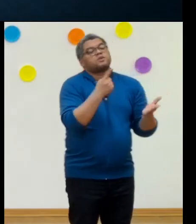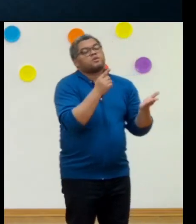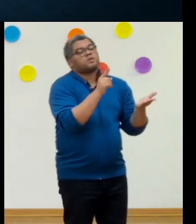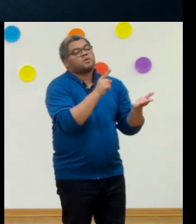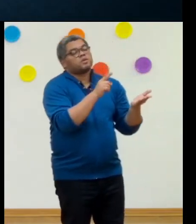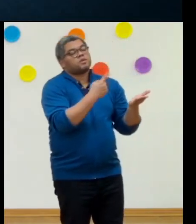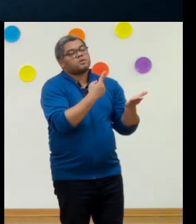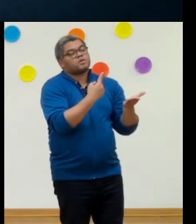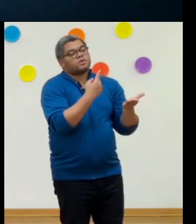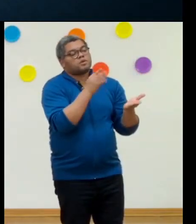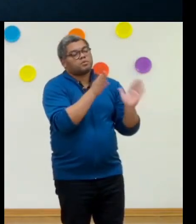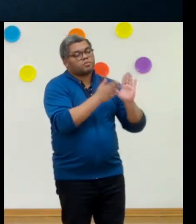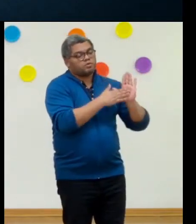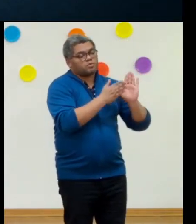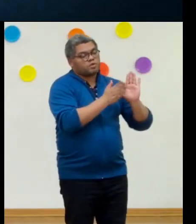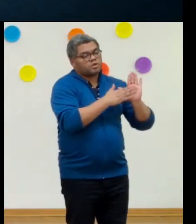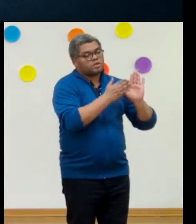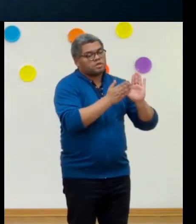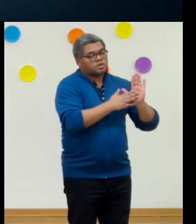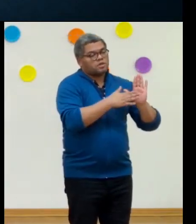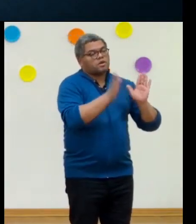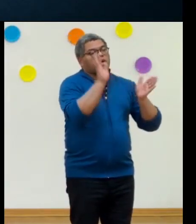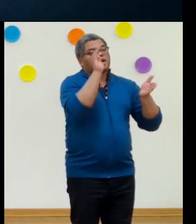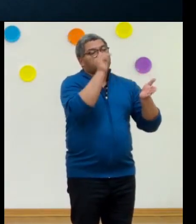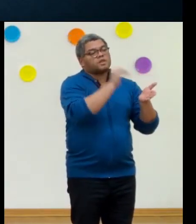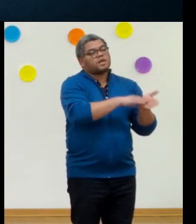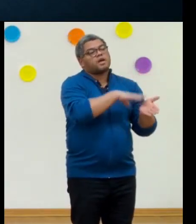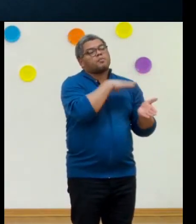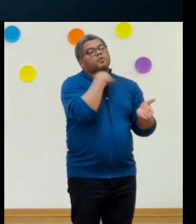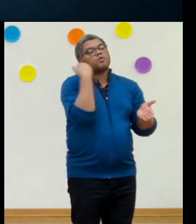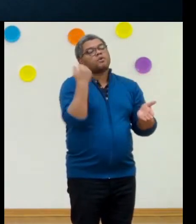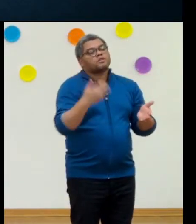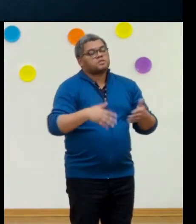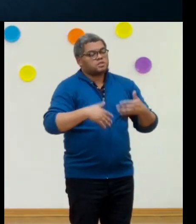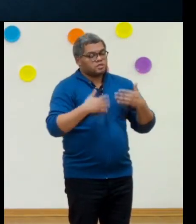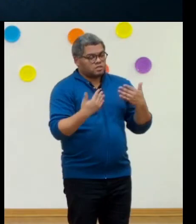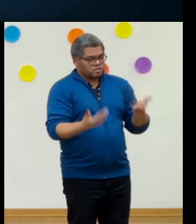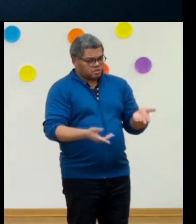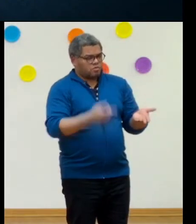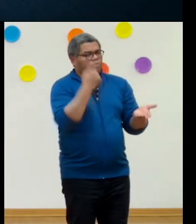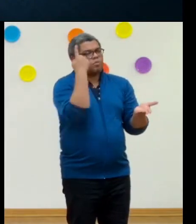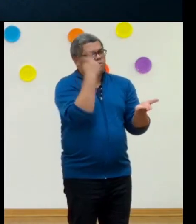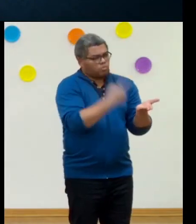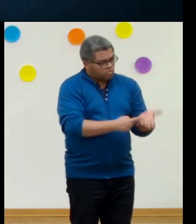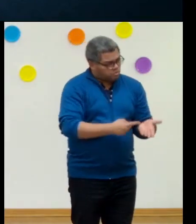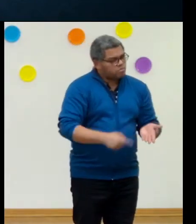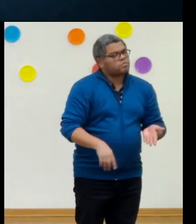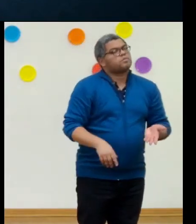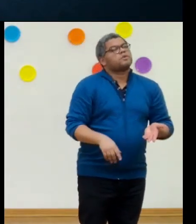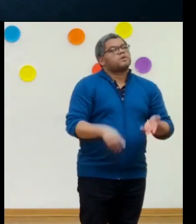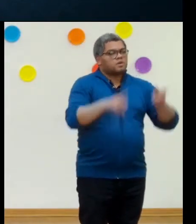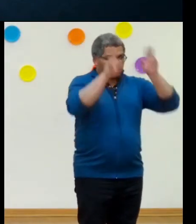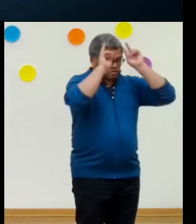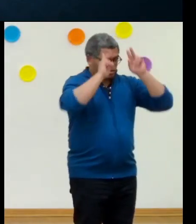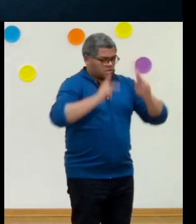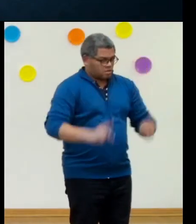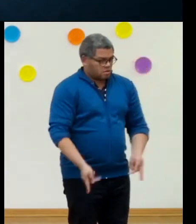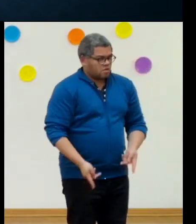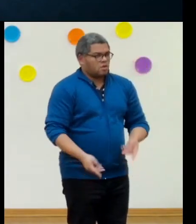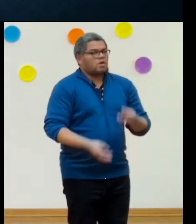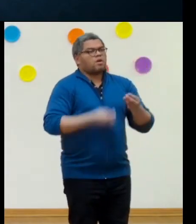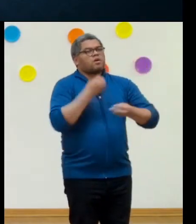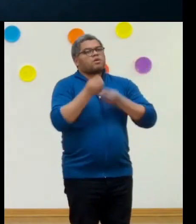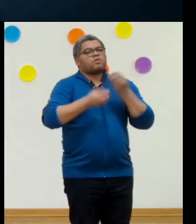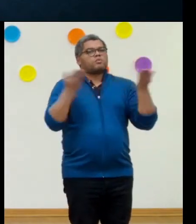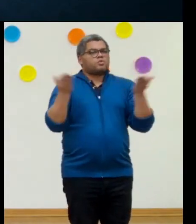separe. Seja homem, cumpra o que você prometeu. Está disposto? Tenha palavra. O problema é que hoje também